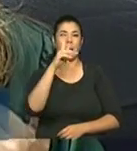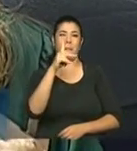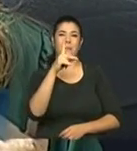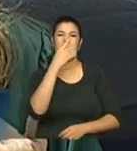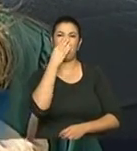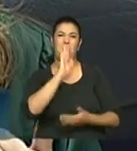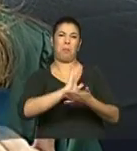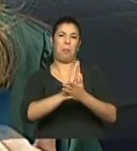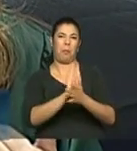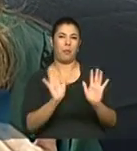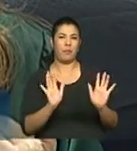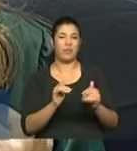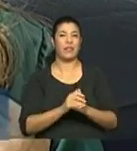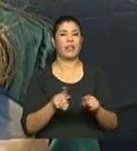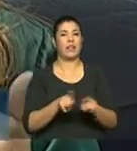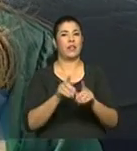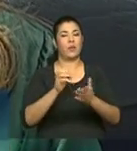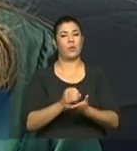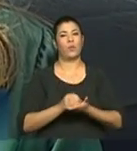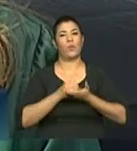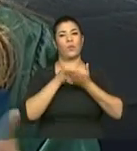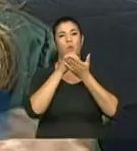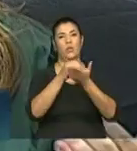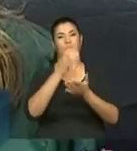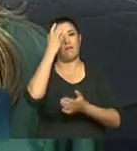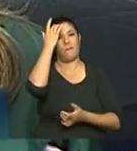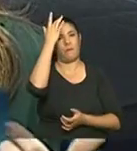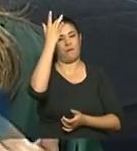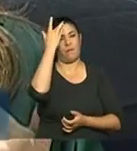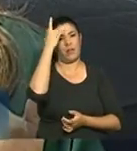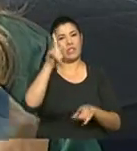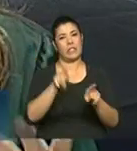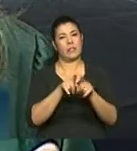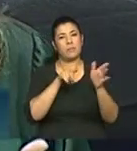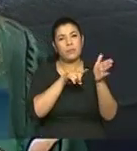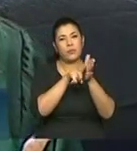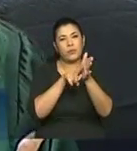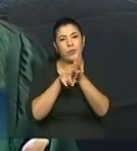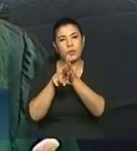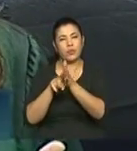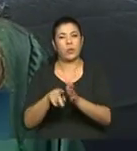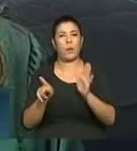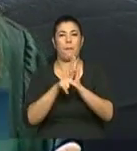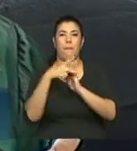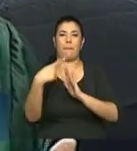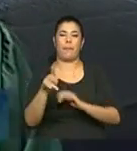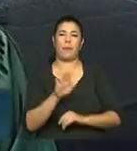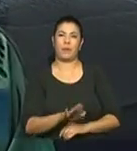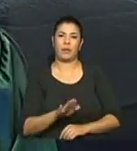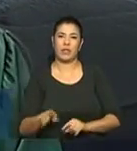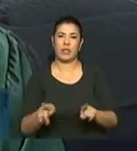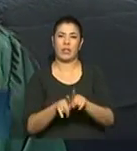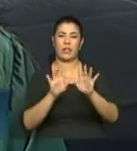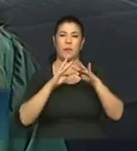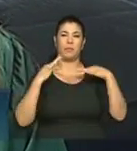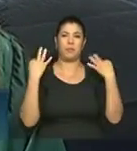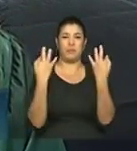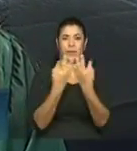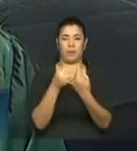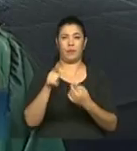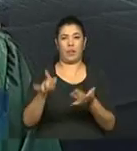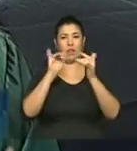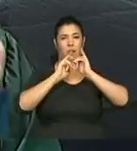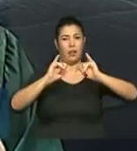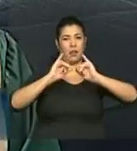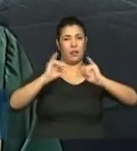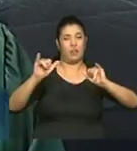e ela. A oferta facilitada de diagnóstico, não só para as crianças, mas também para as suas famílias. Então, essa campanha